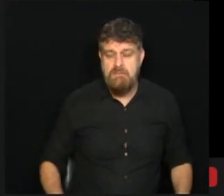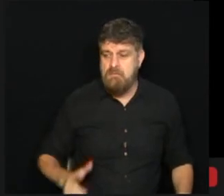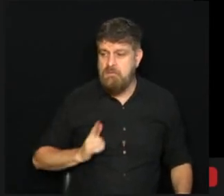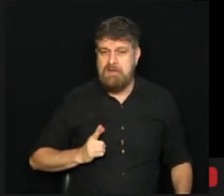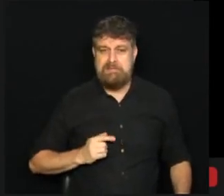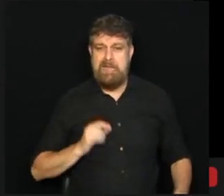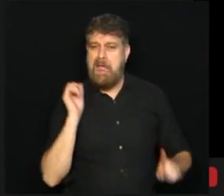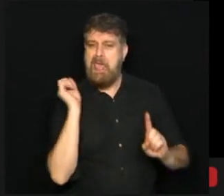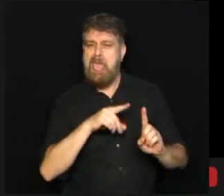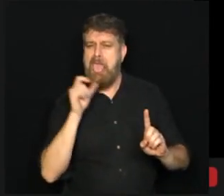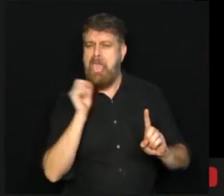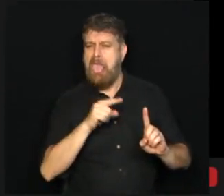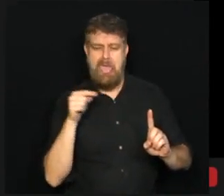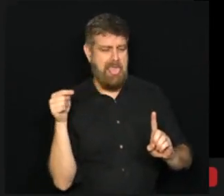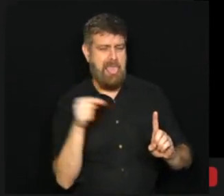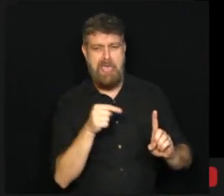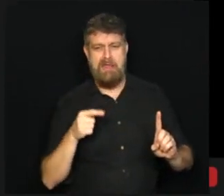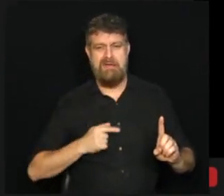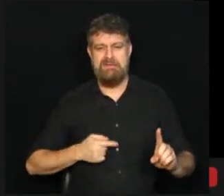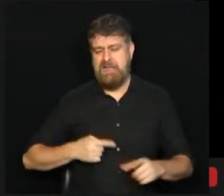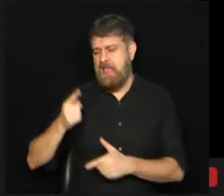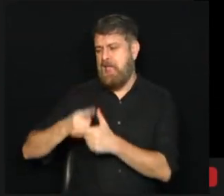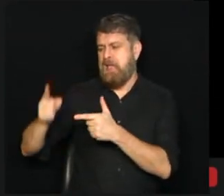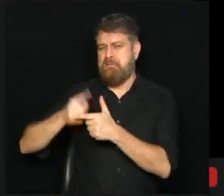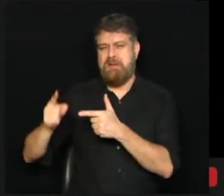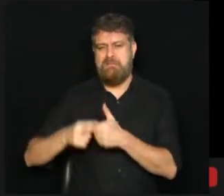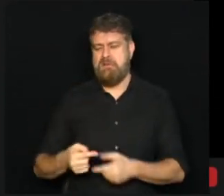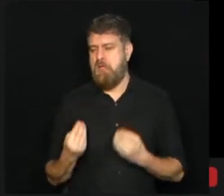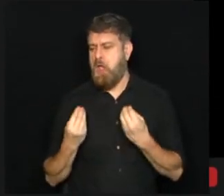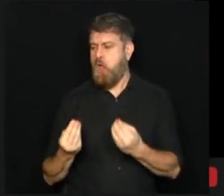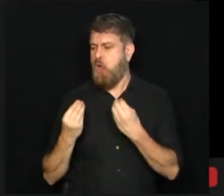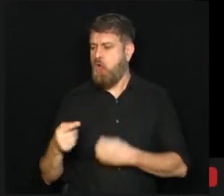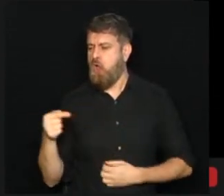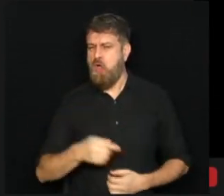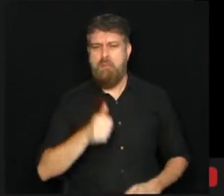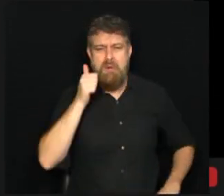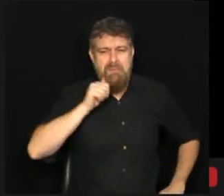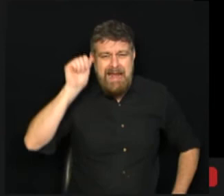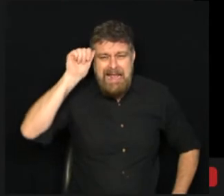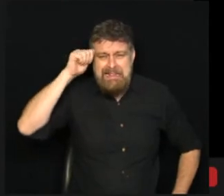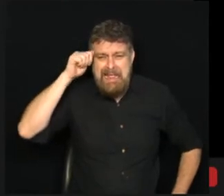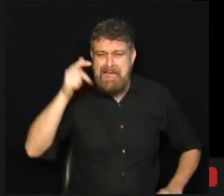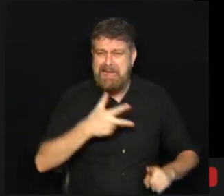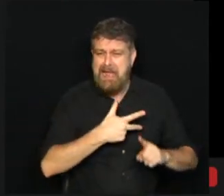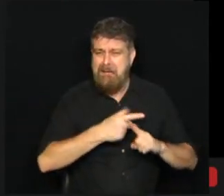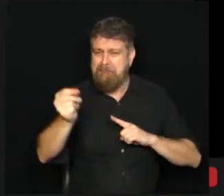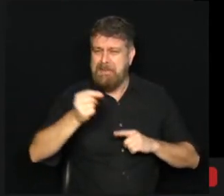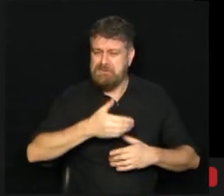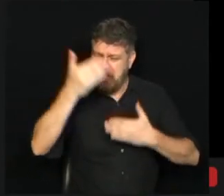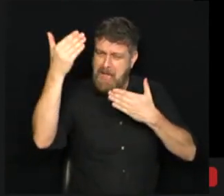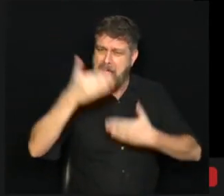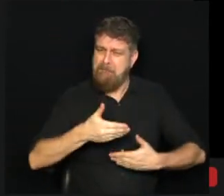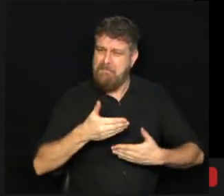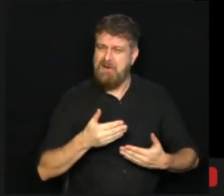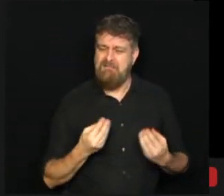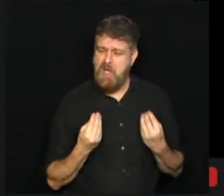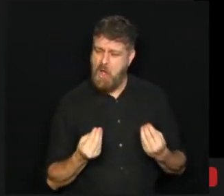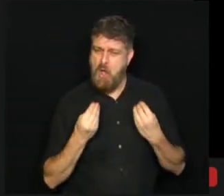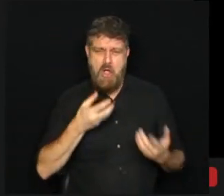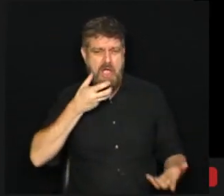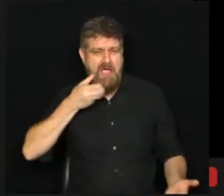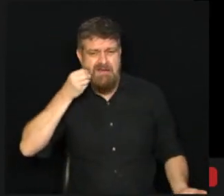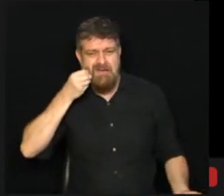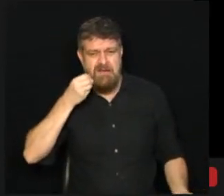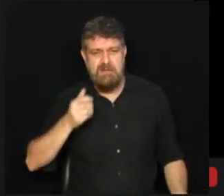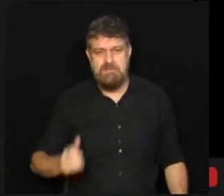xingar, dizendo que esse é o problema, essa é a consequência dessa visão hoje, que tudo, as cotas, quer dizer, é